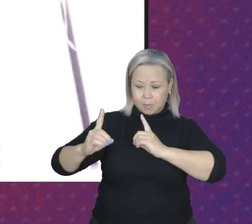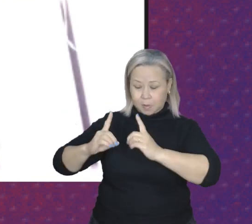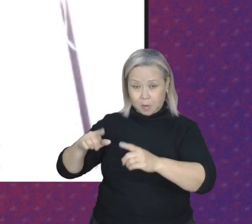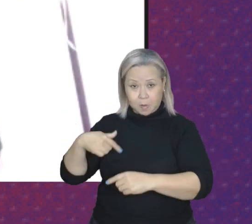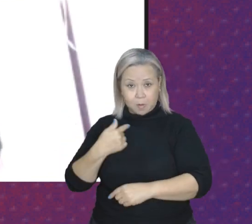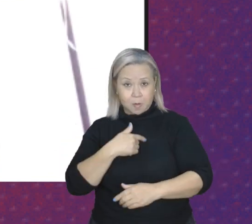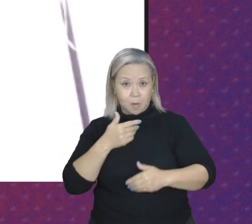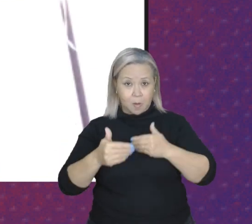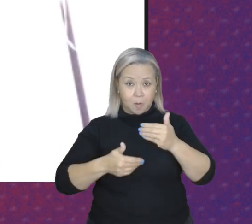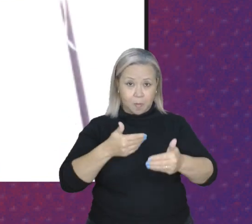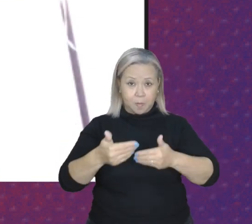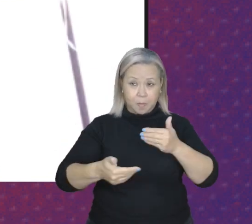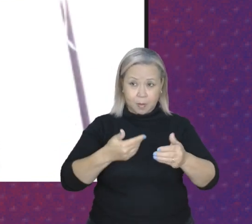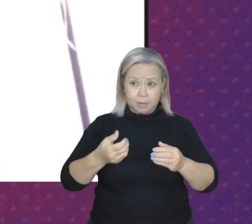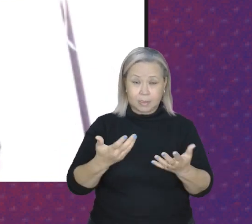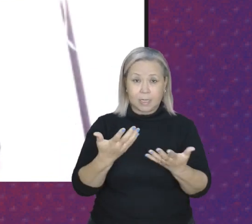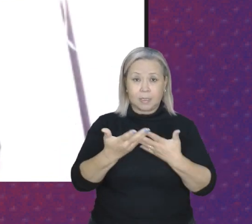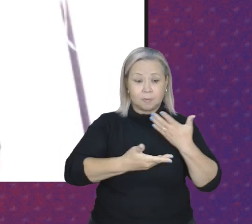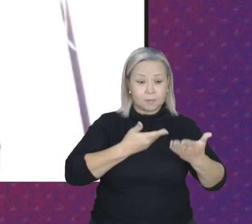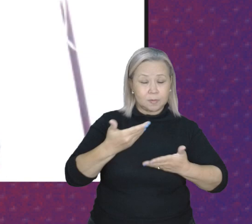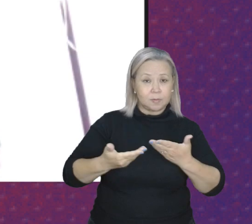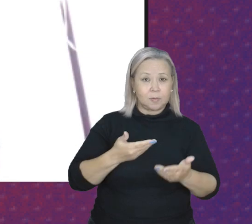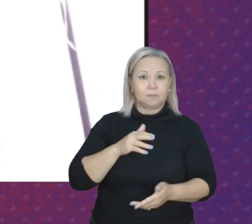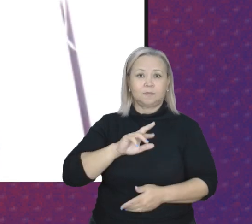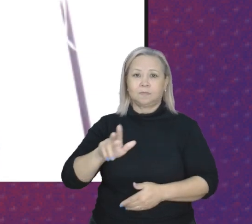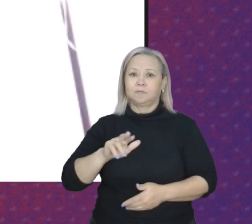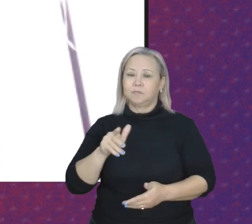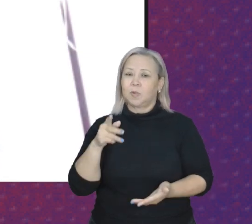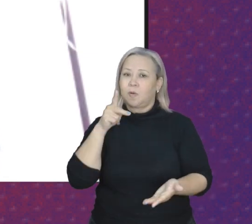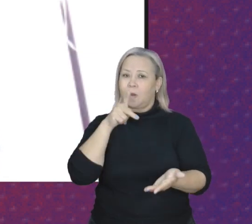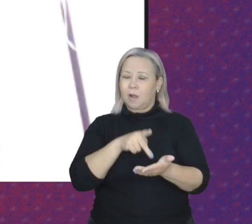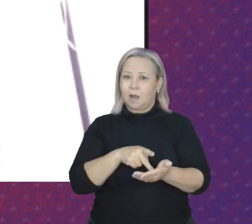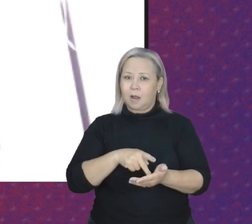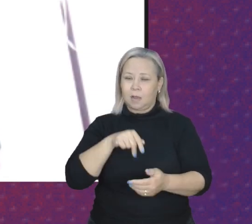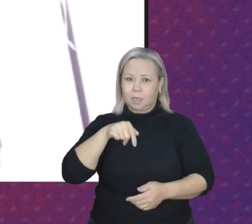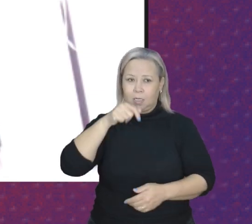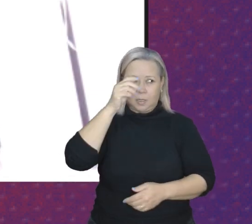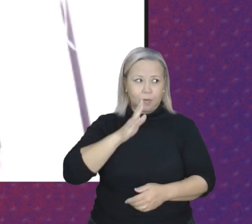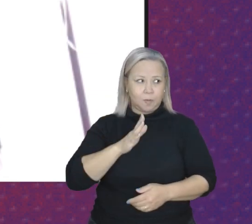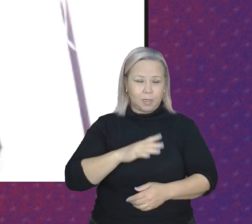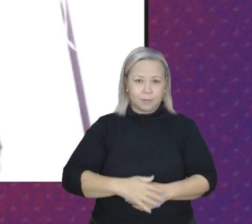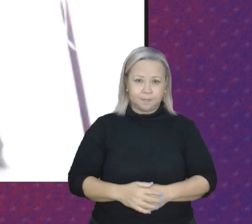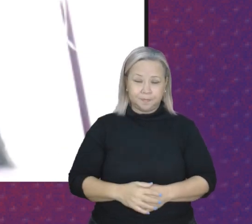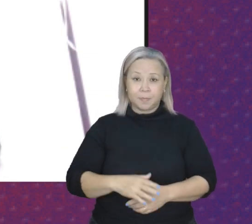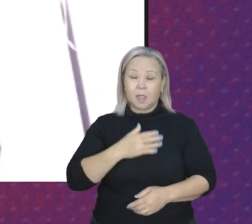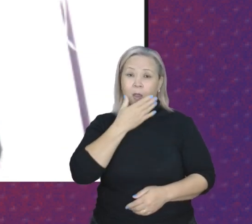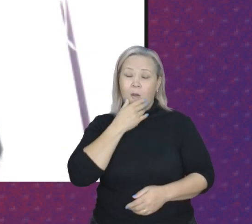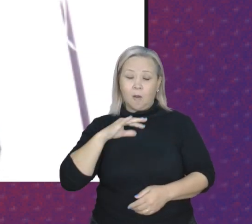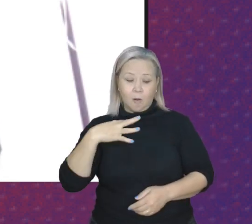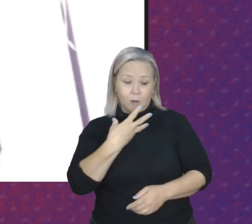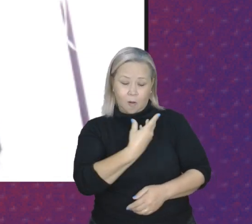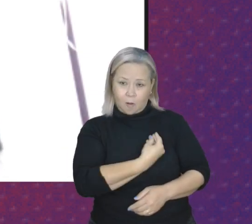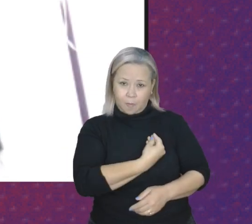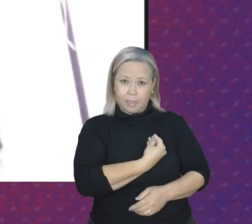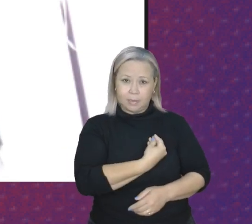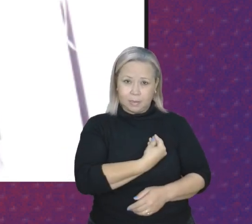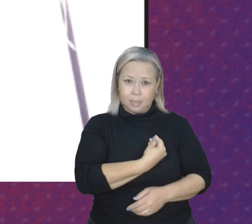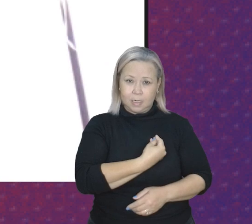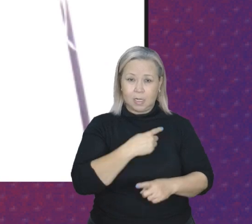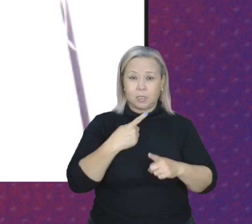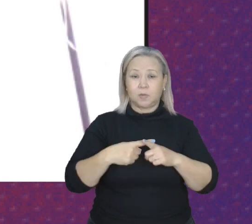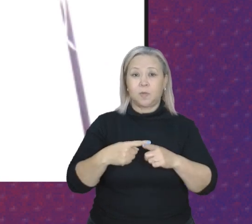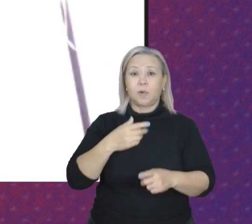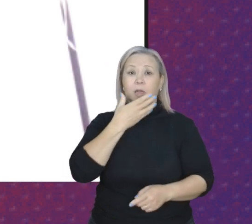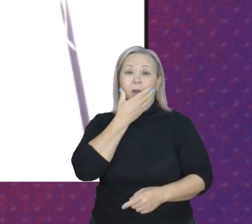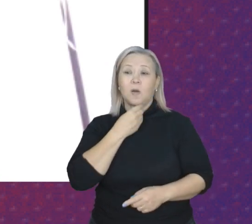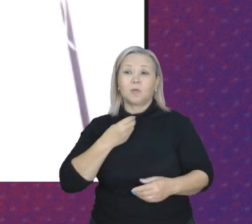processo de transexualização ainda não era uma realidade no Brasil, e os homens trans vinham dialogar conosco. Por quê? Porque esses homens